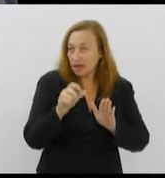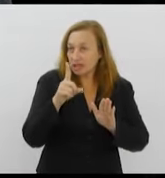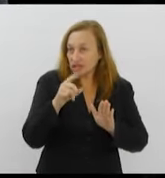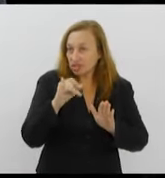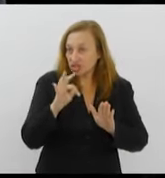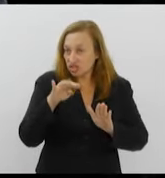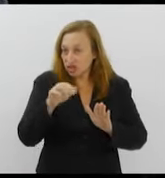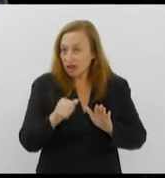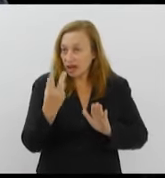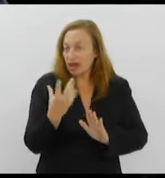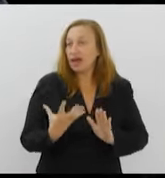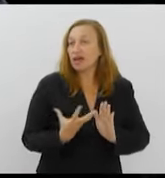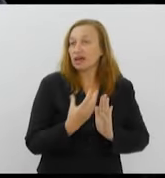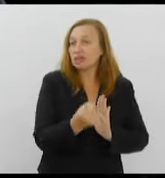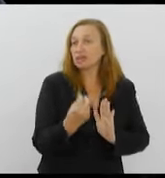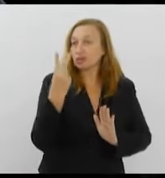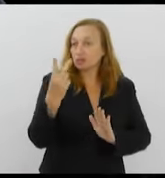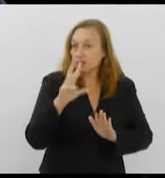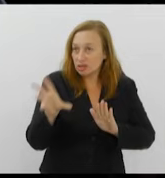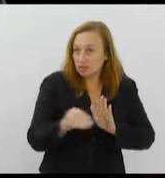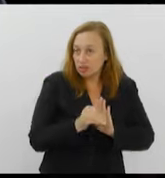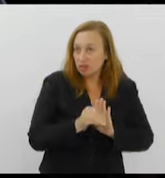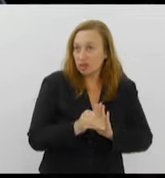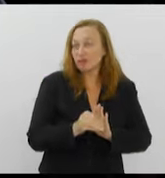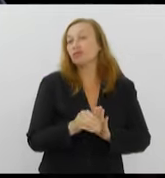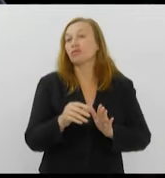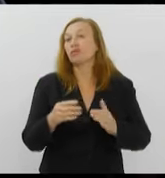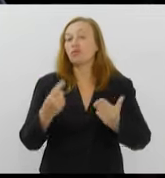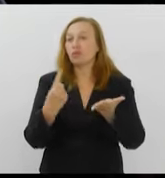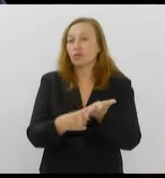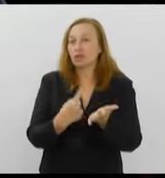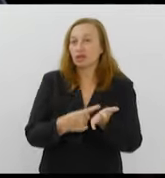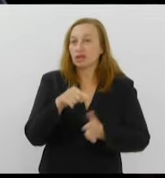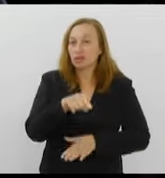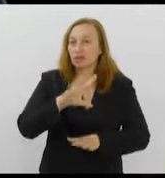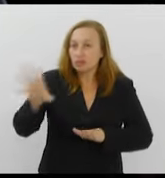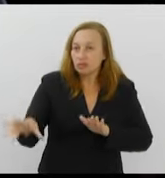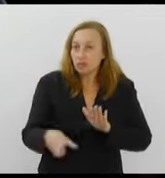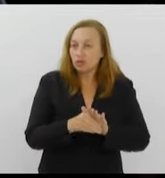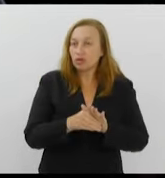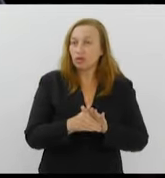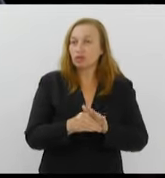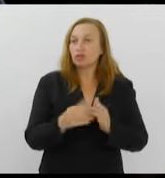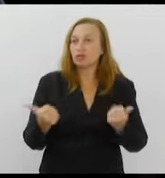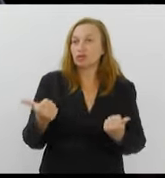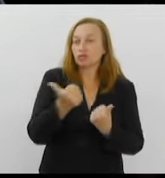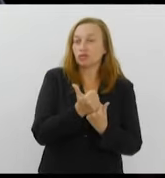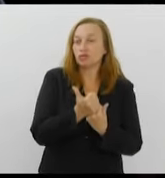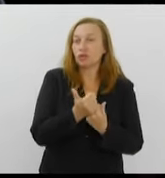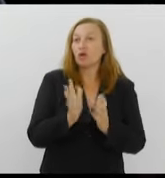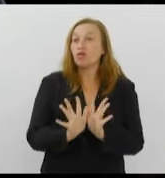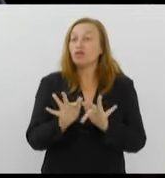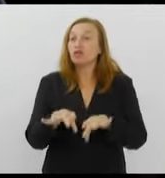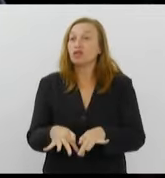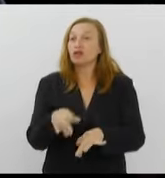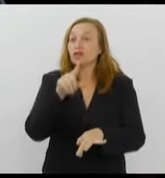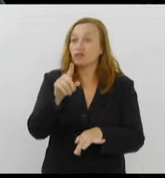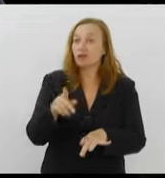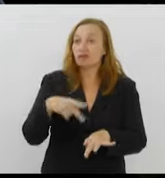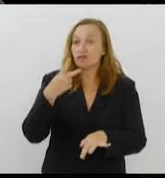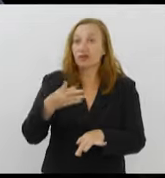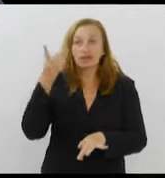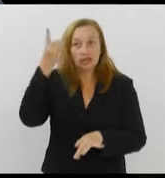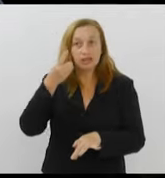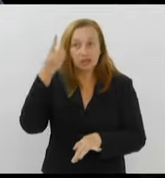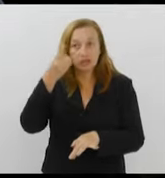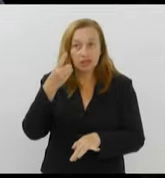ficou convencionado aqui que nós vamos incluir no substitutivo o item final, que foi a fala da deputada